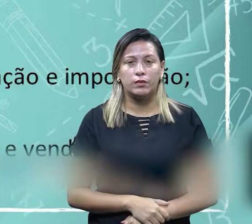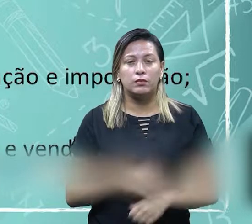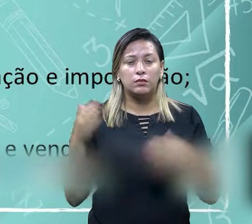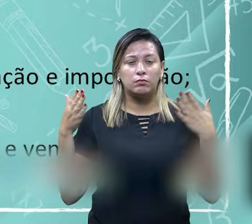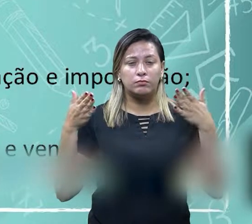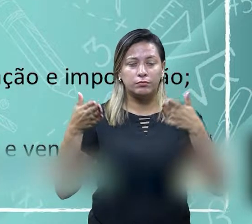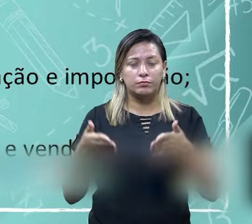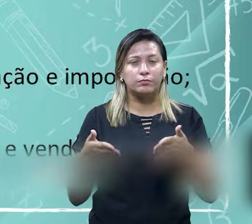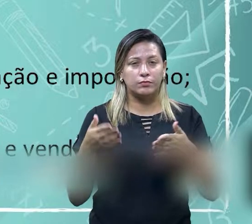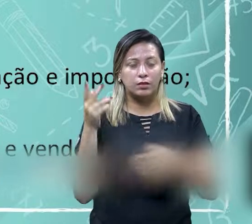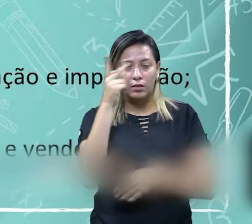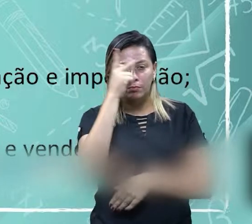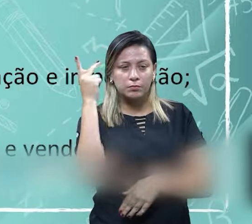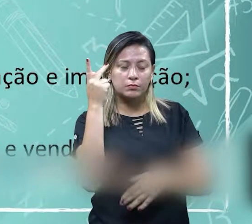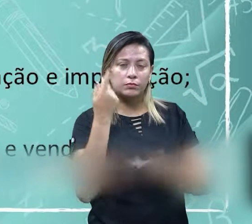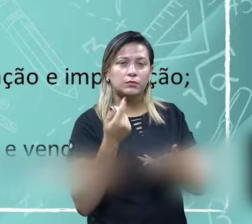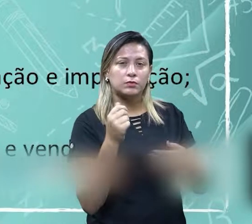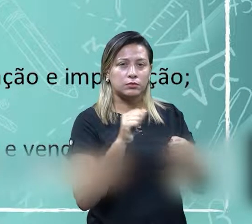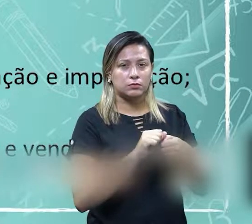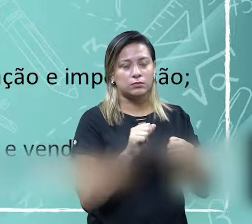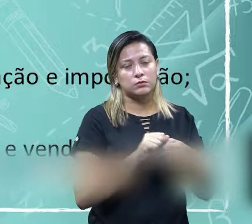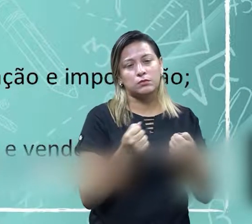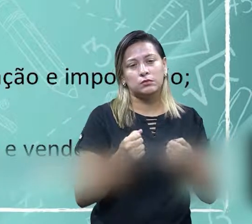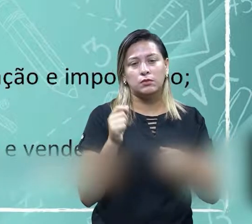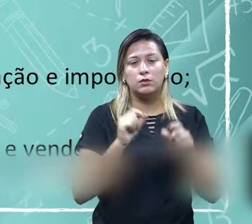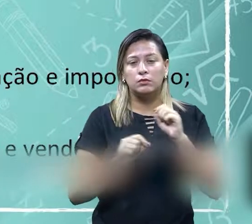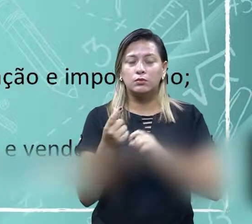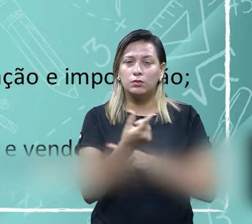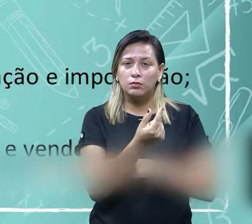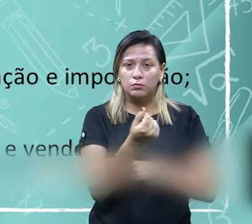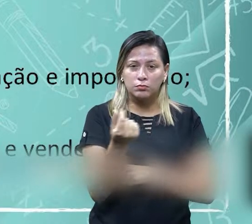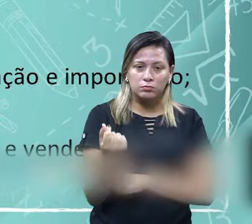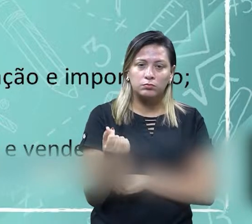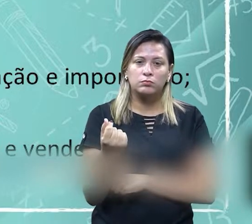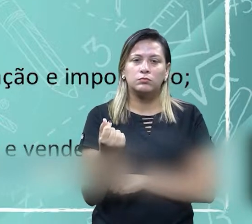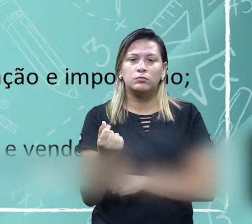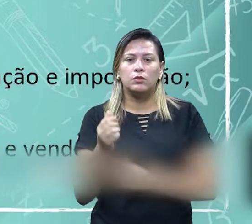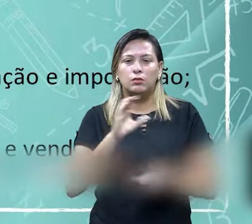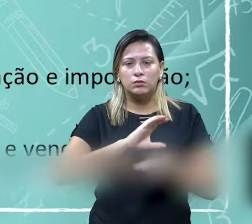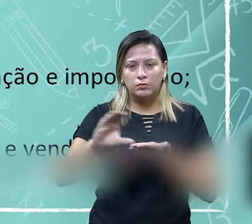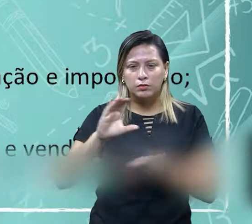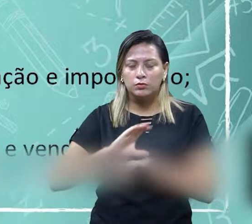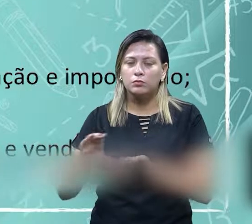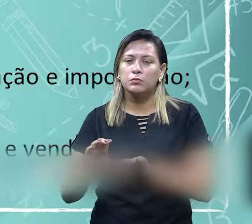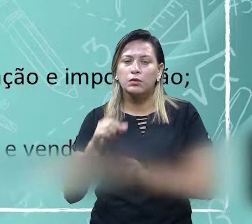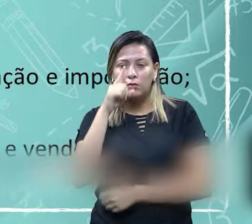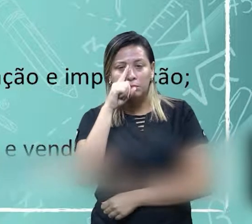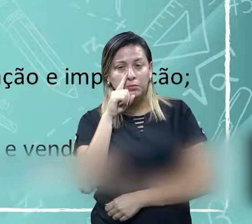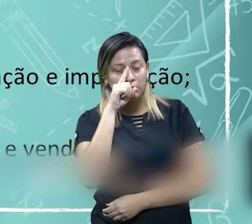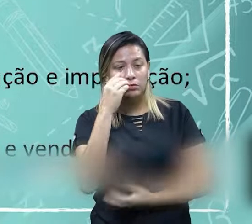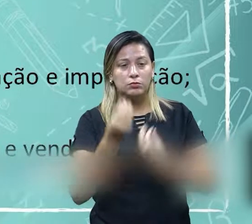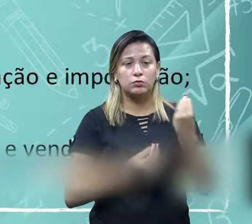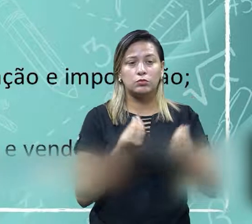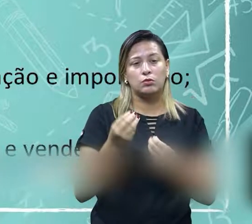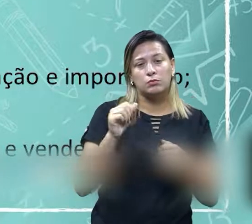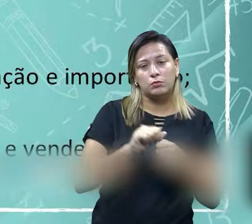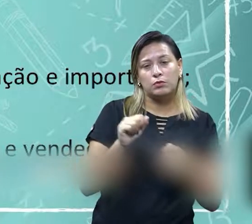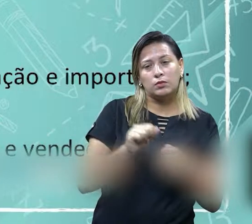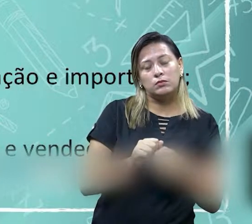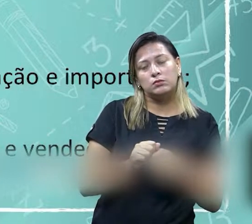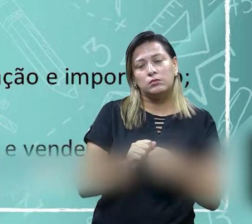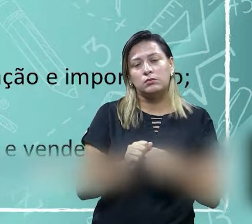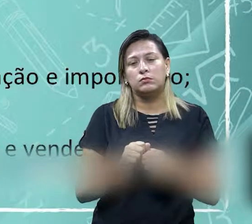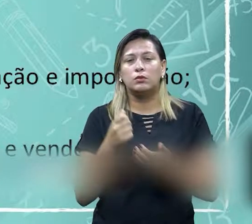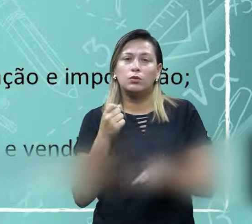algumas coisas, principalmente os custos, os riscos, né, como deve ser feito, como deve ser locado, como deve